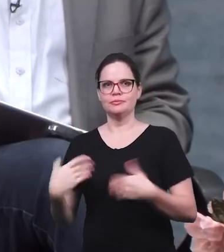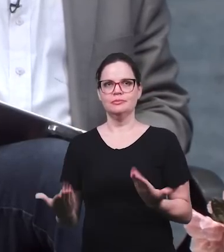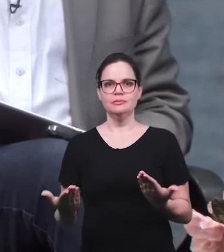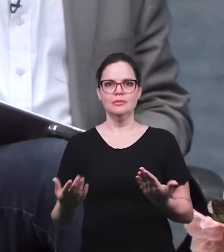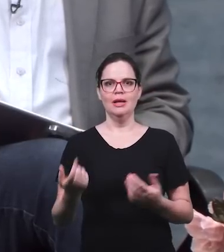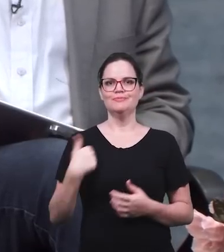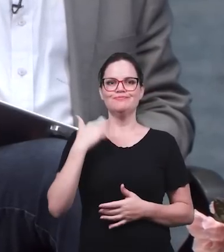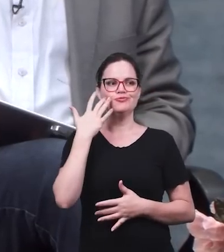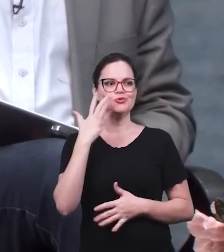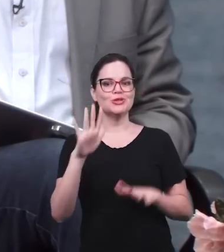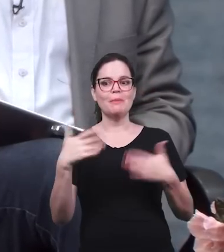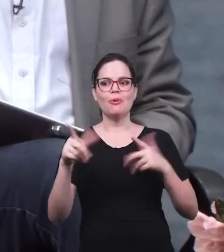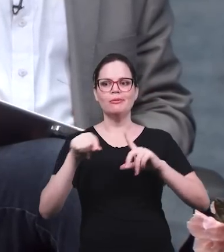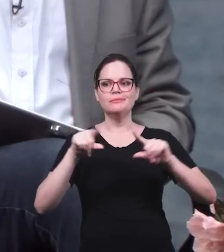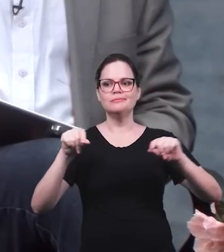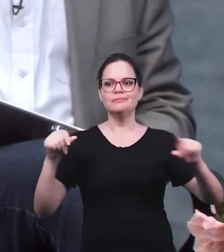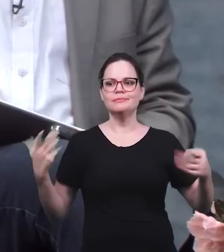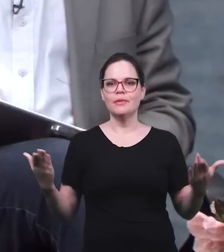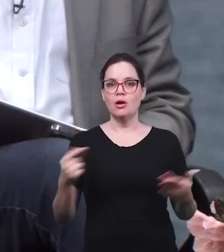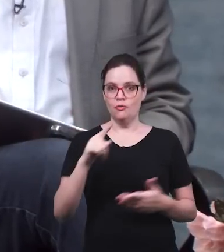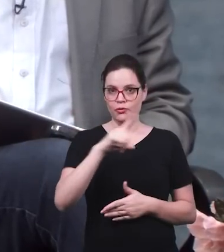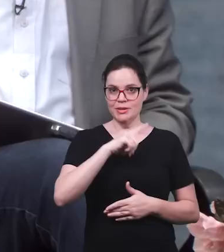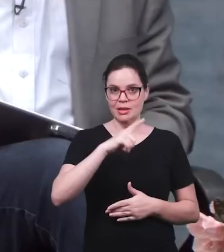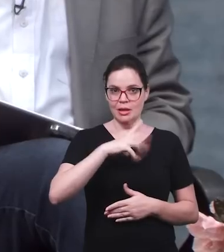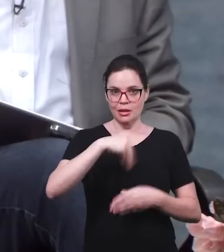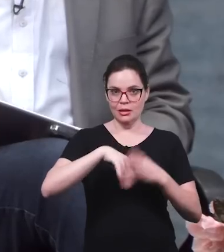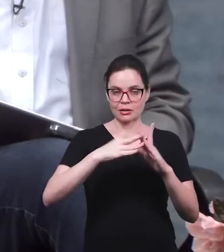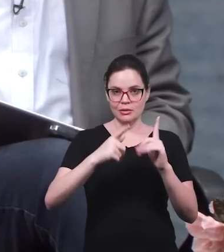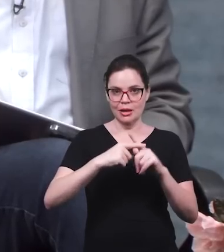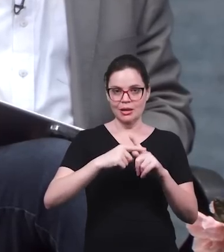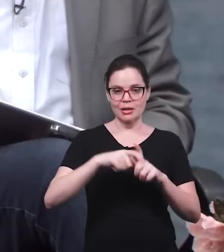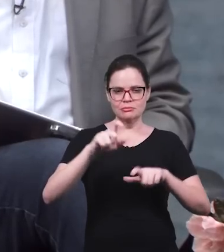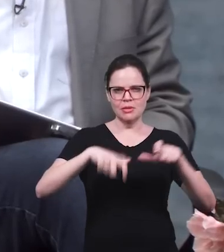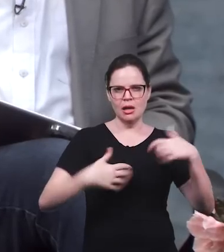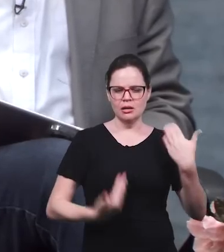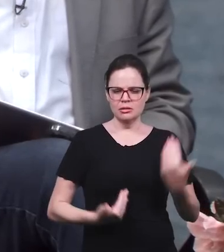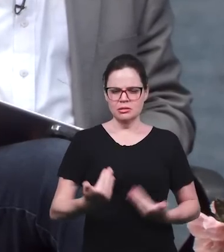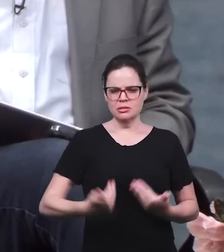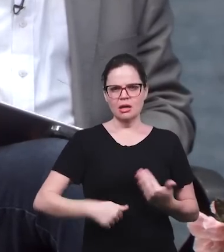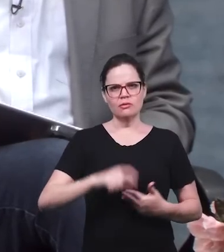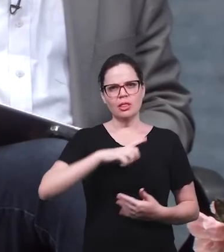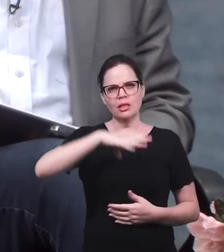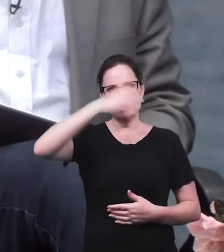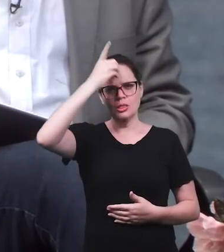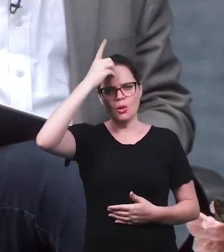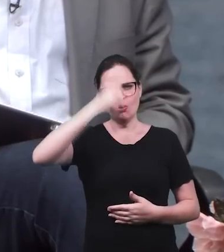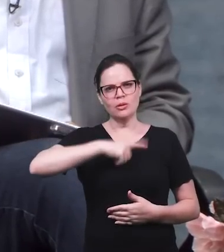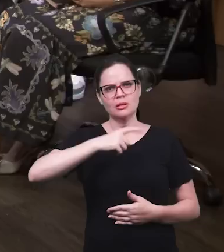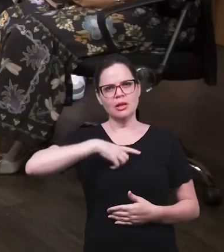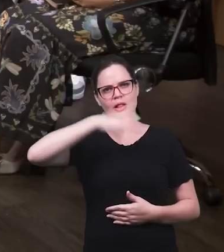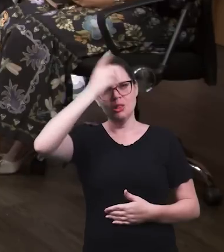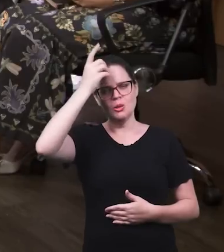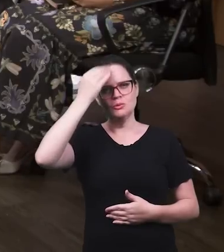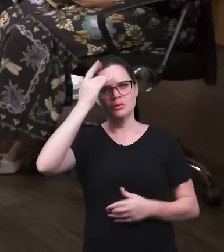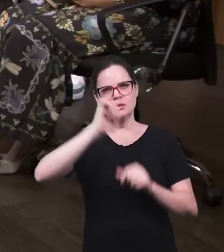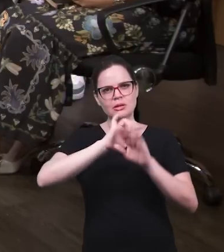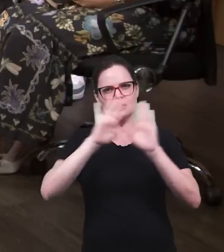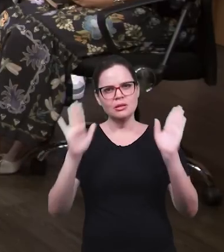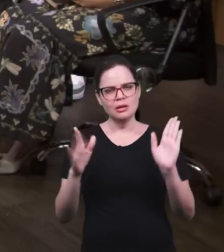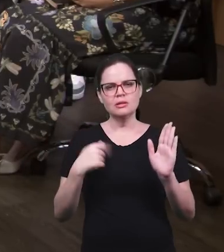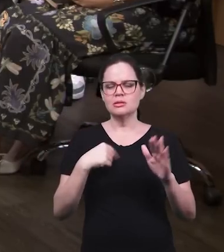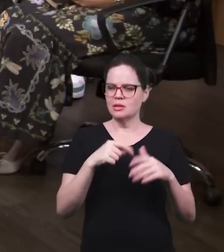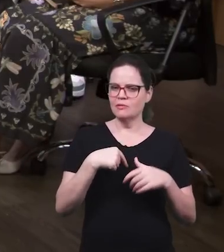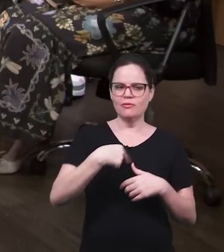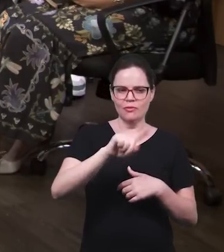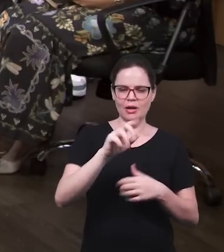e você tem uma igreja com dons espirituais, que acho que é o ponto essencial, que tem discernimento. Então você vai levar para